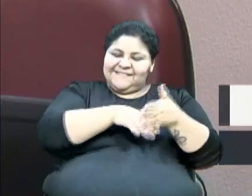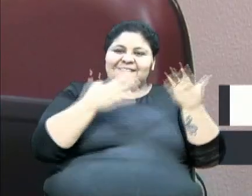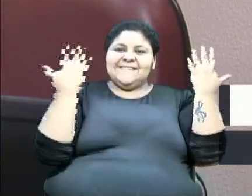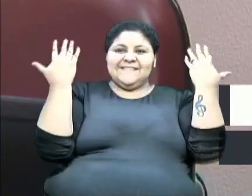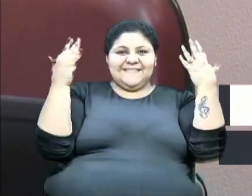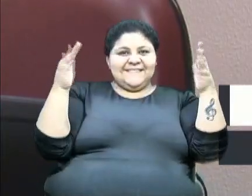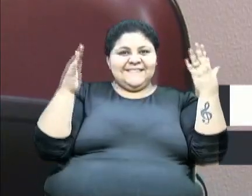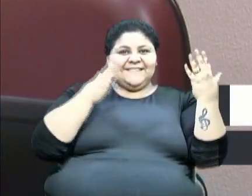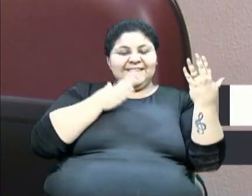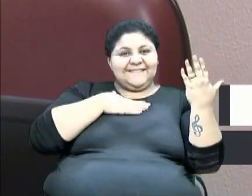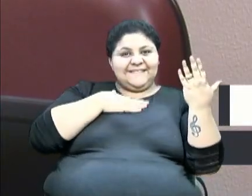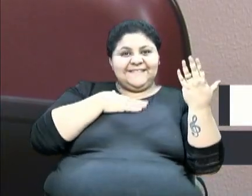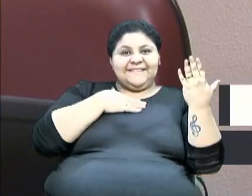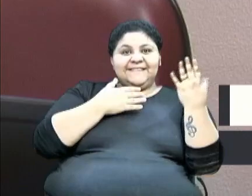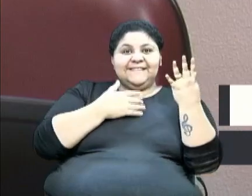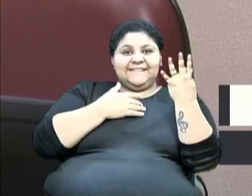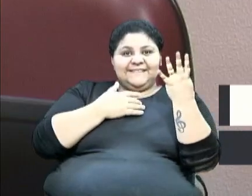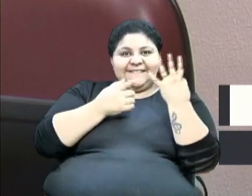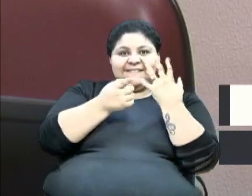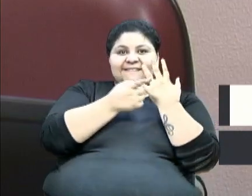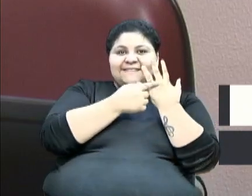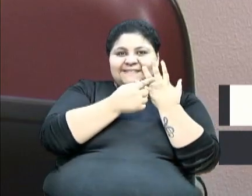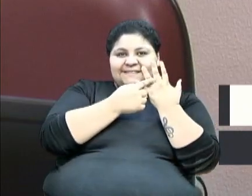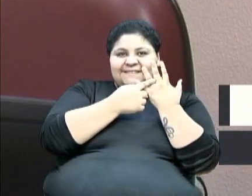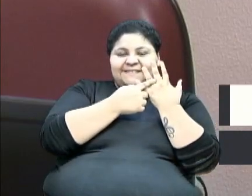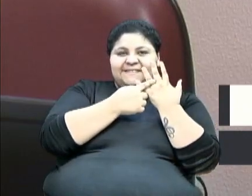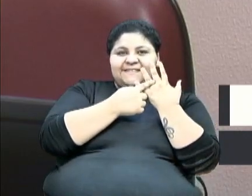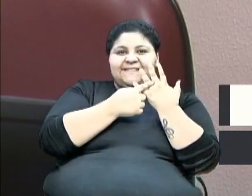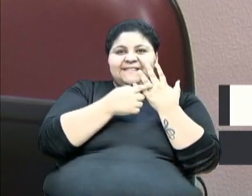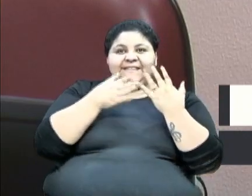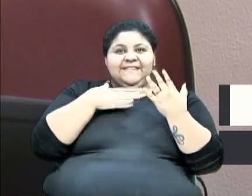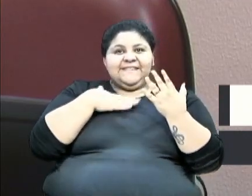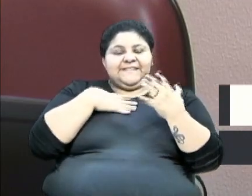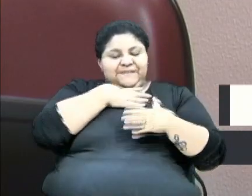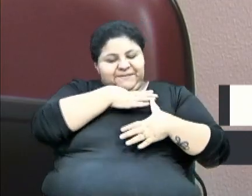está de aniversário hoje. Então, desejo a ela muitas